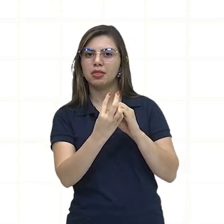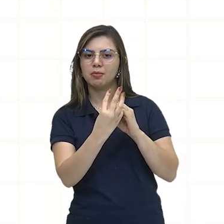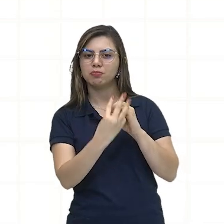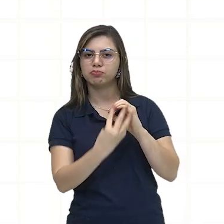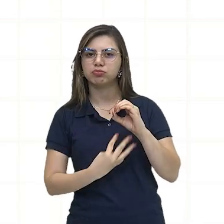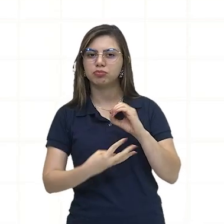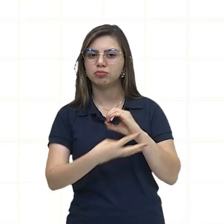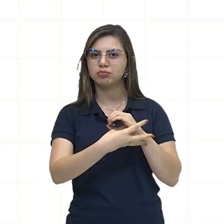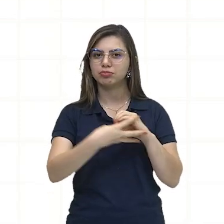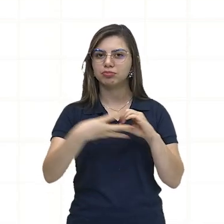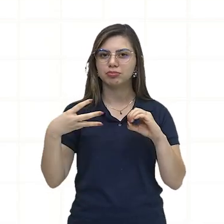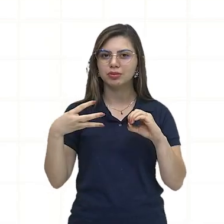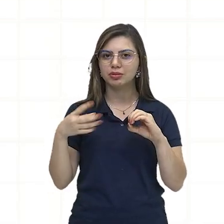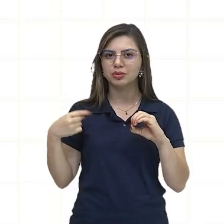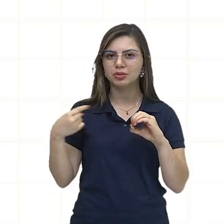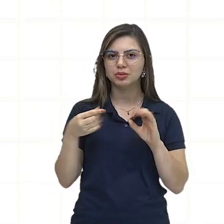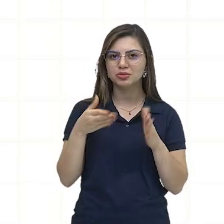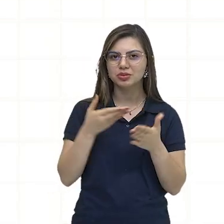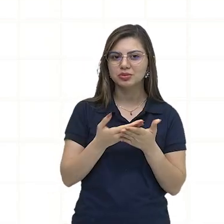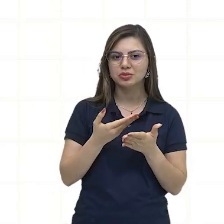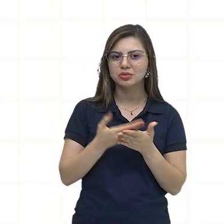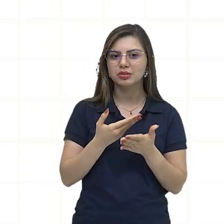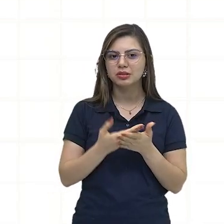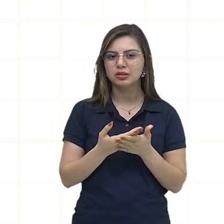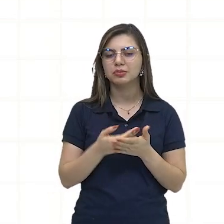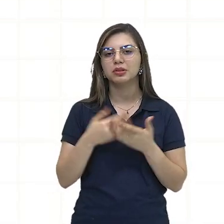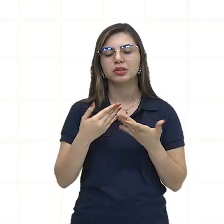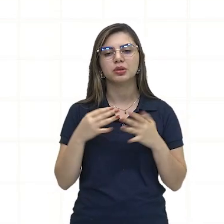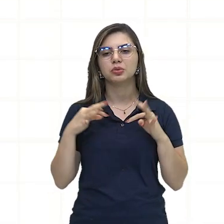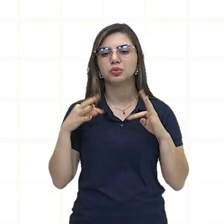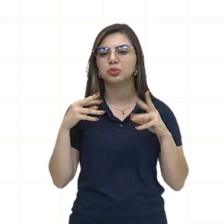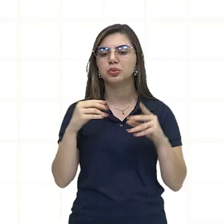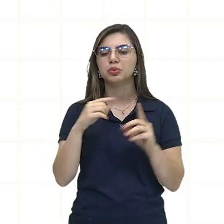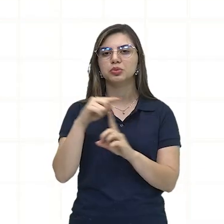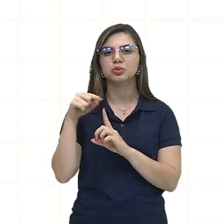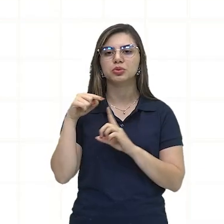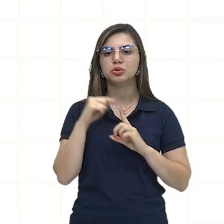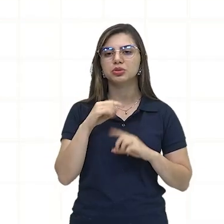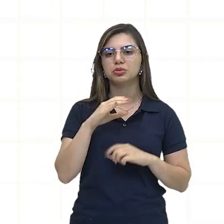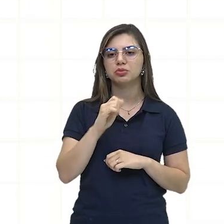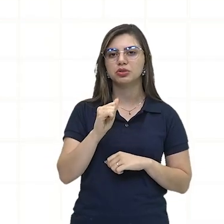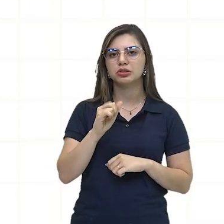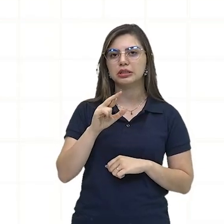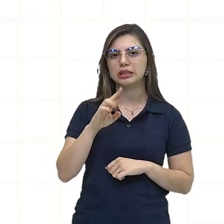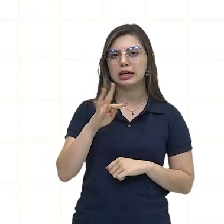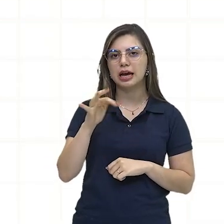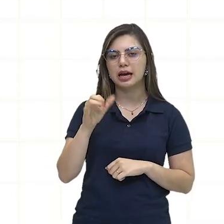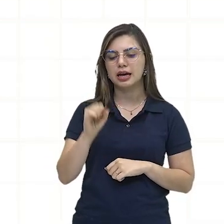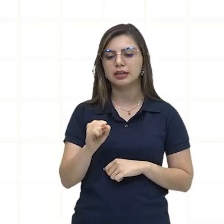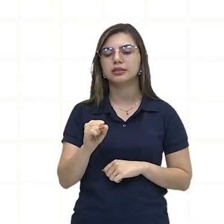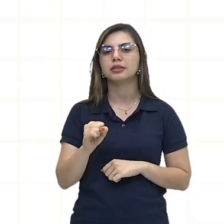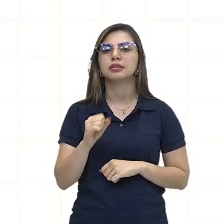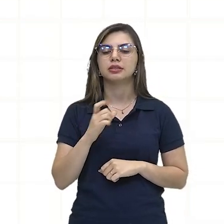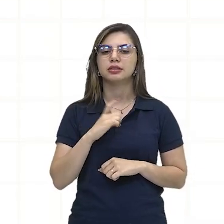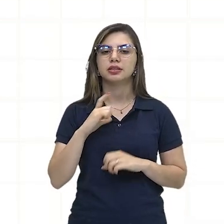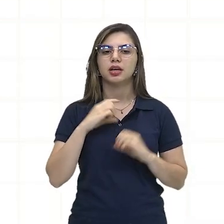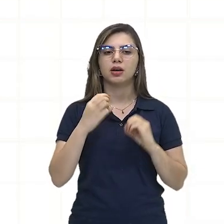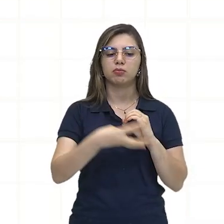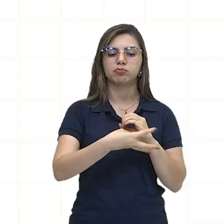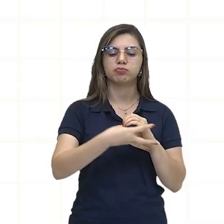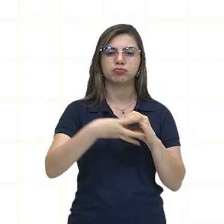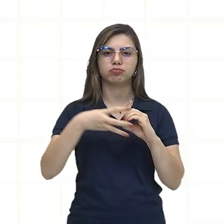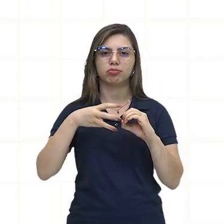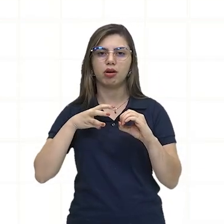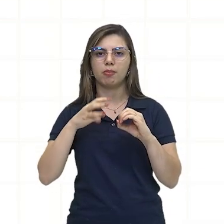Então, todo esse quadro, toda a carta topográfica, ela tem essa tela, né, que vai ajudar a